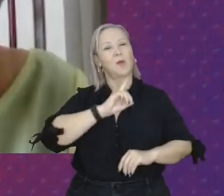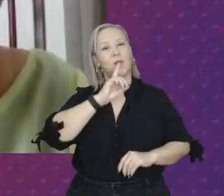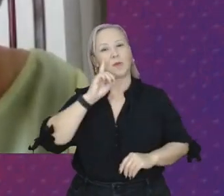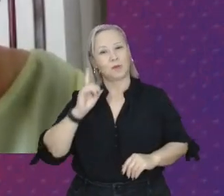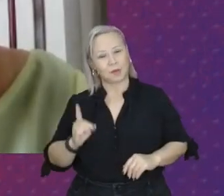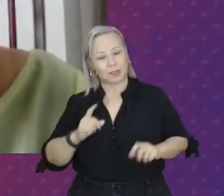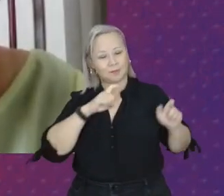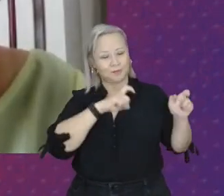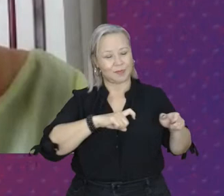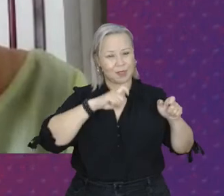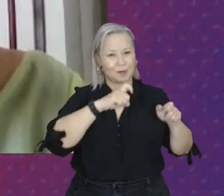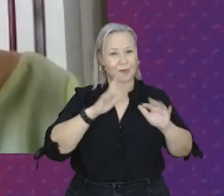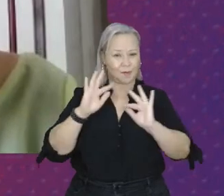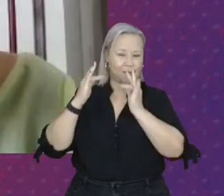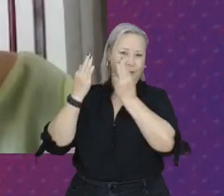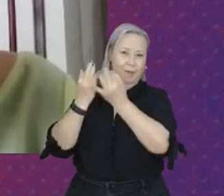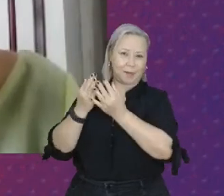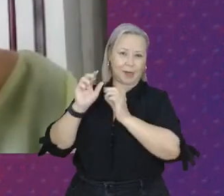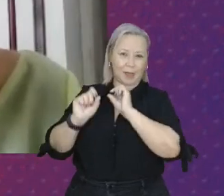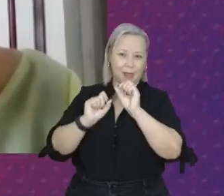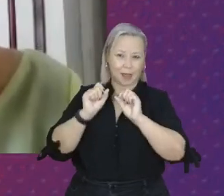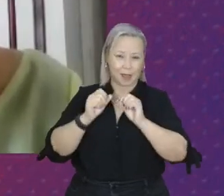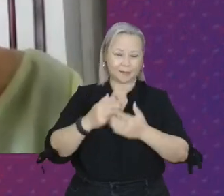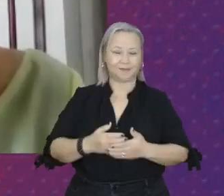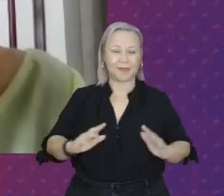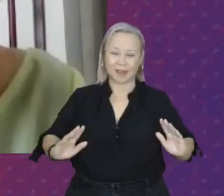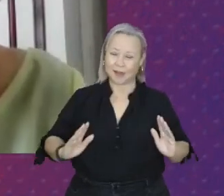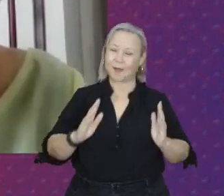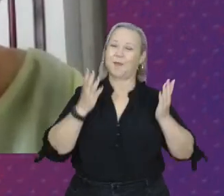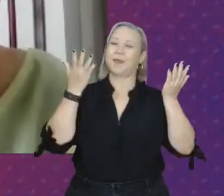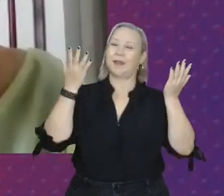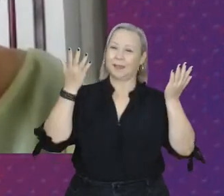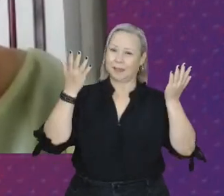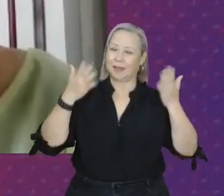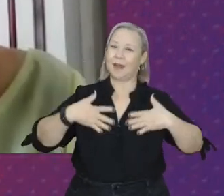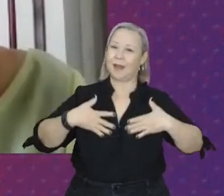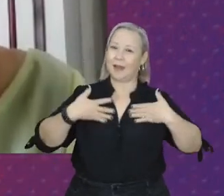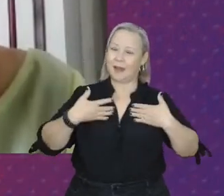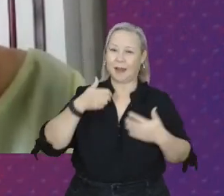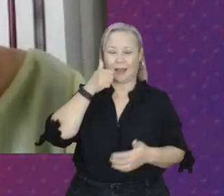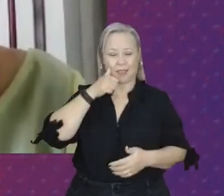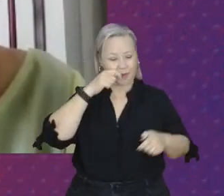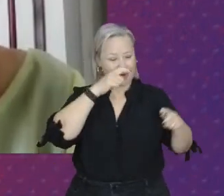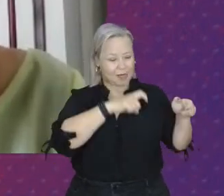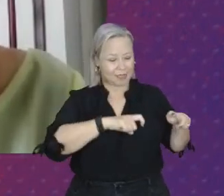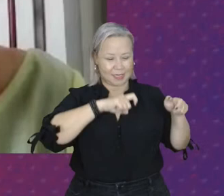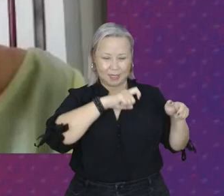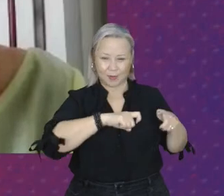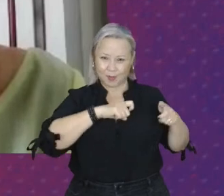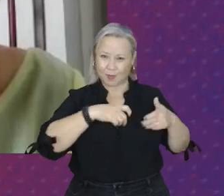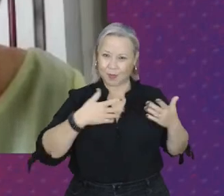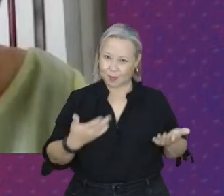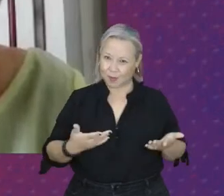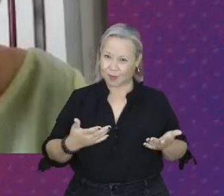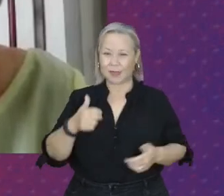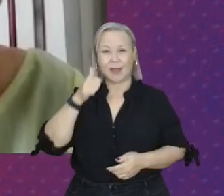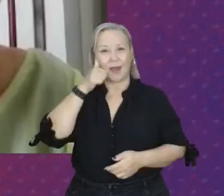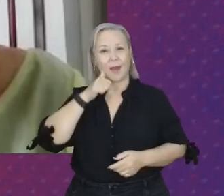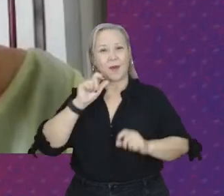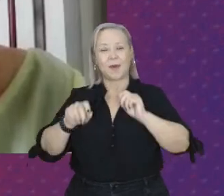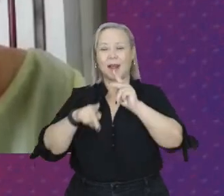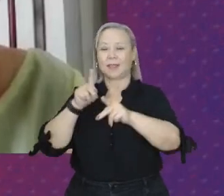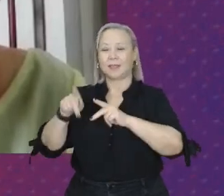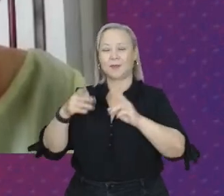da Agricultura Familiar. Quero prestar minha homenagem às mulheres agricultoras, as mulheres dos